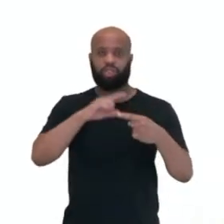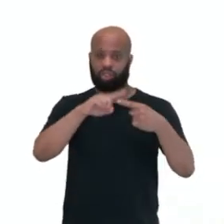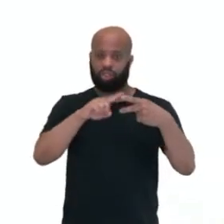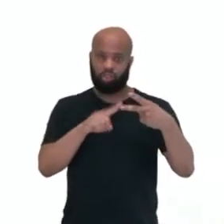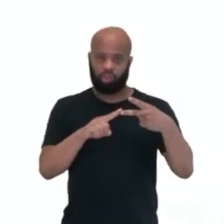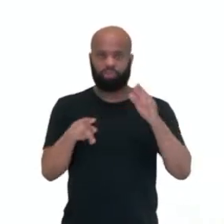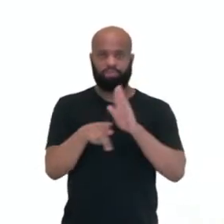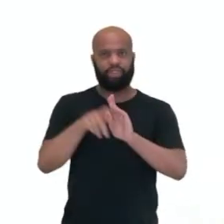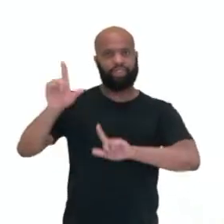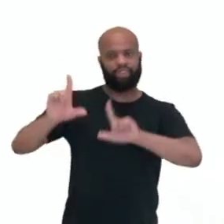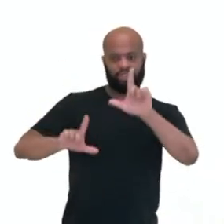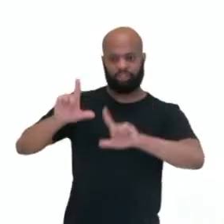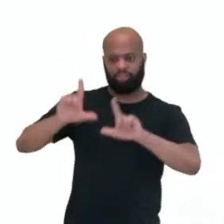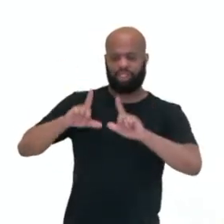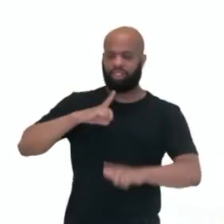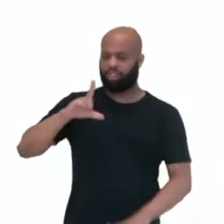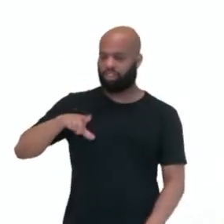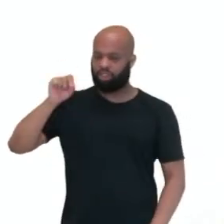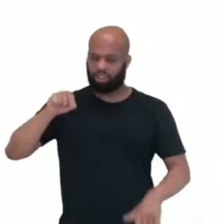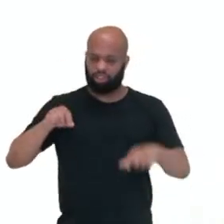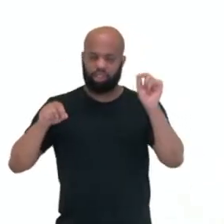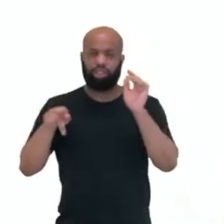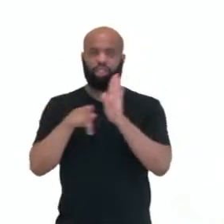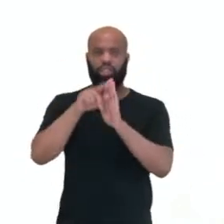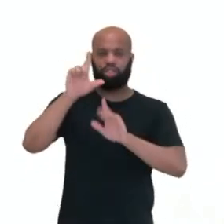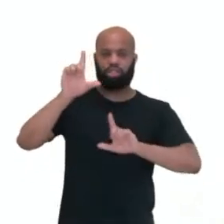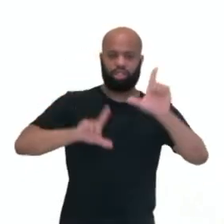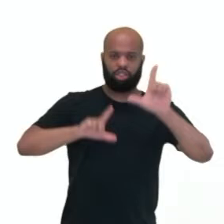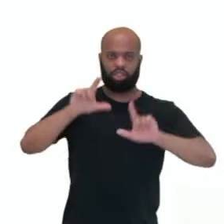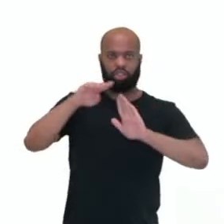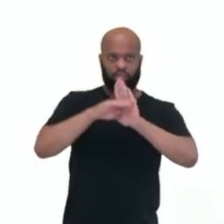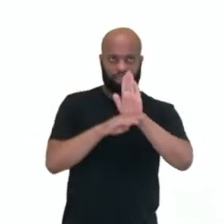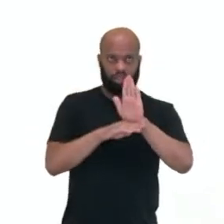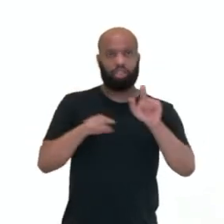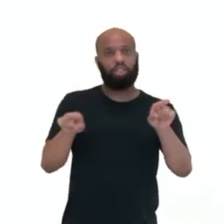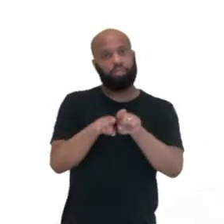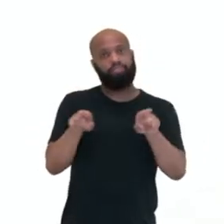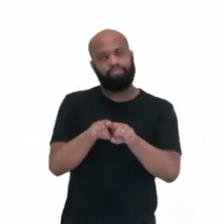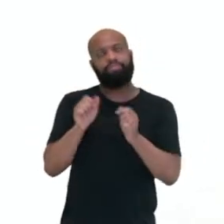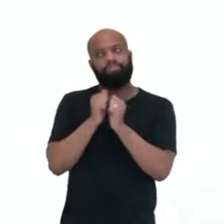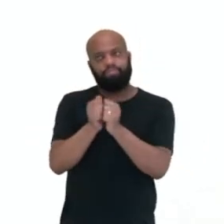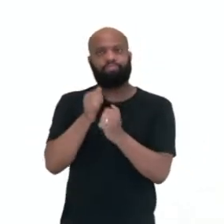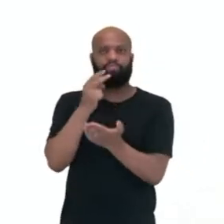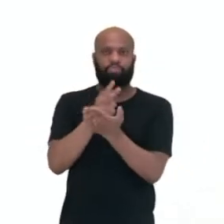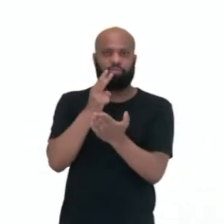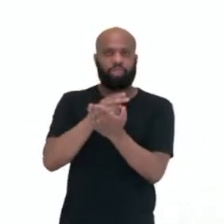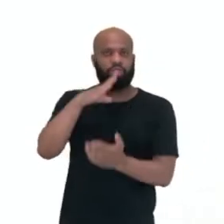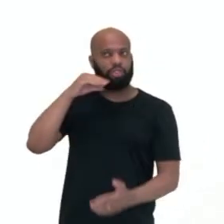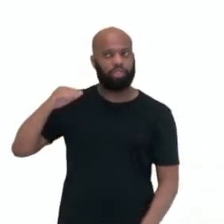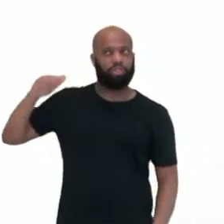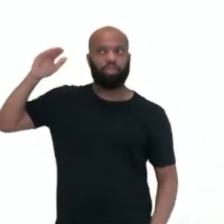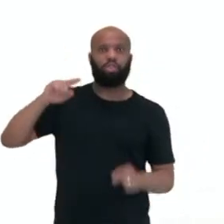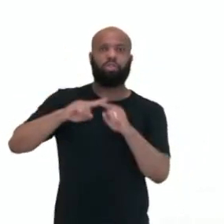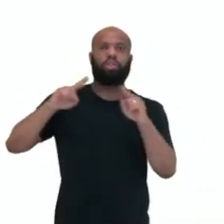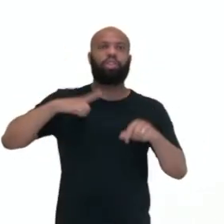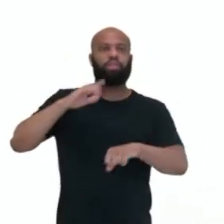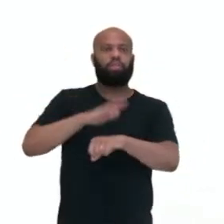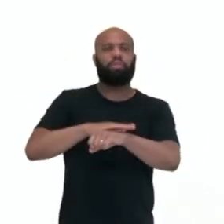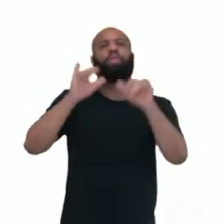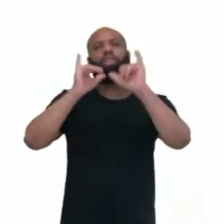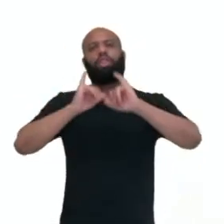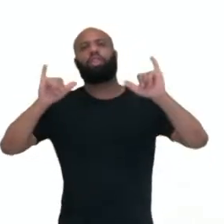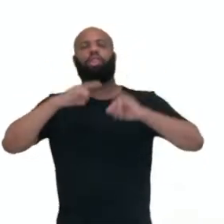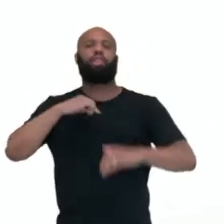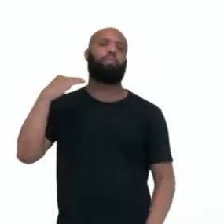de TV, com seleção de programas e com um adulto do lado. Mas quando entram os comerciais, vem comercial de banco,